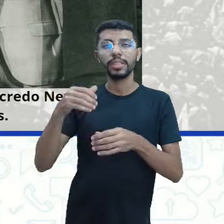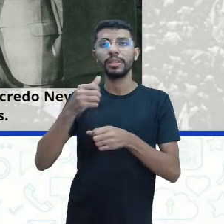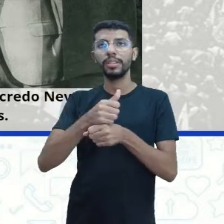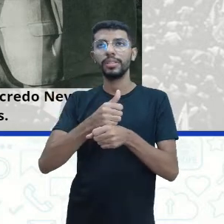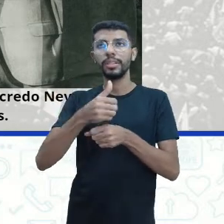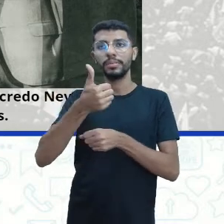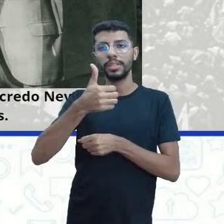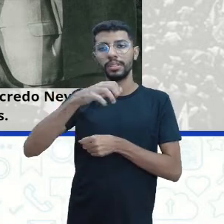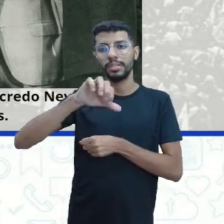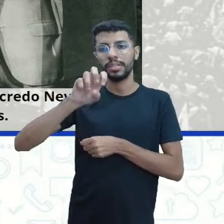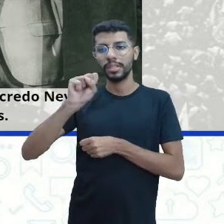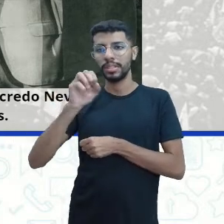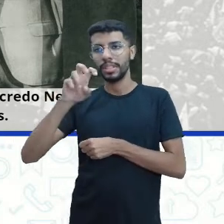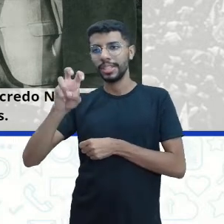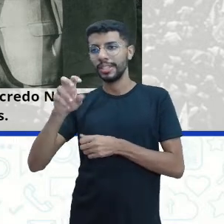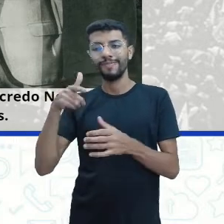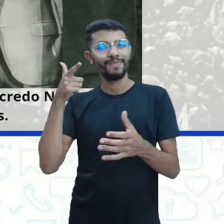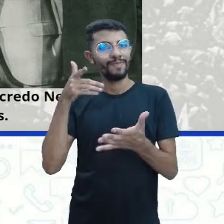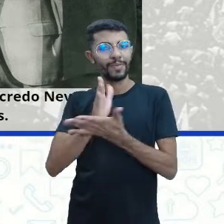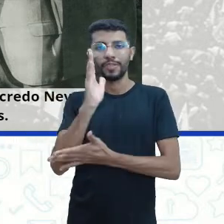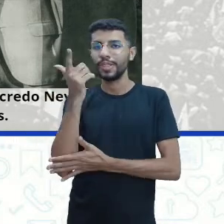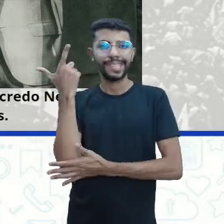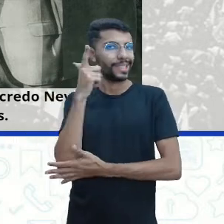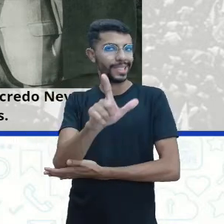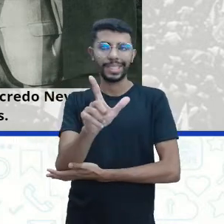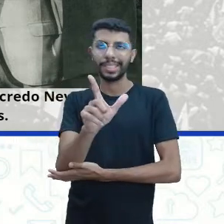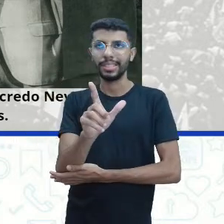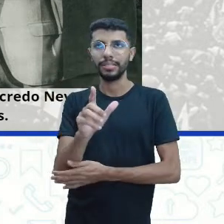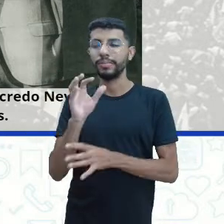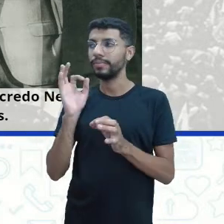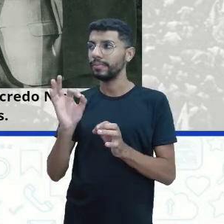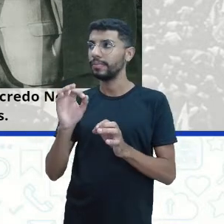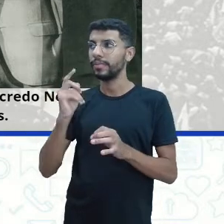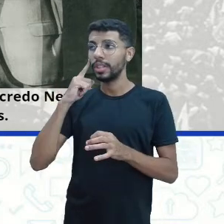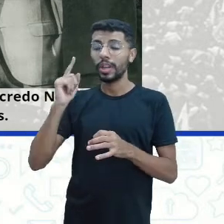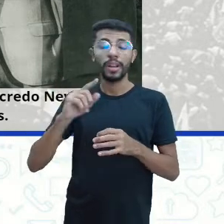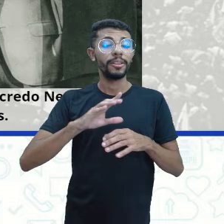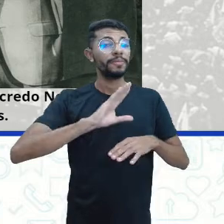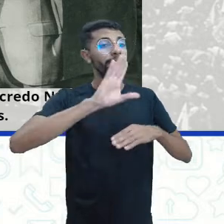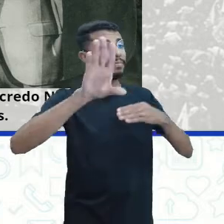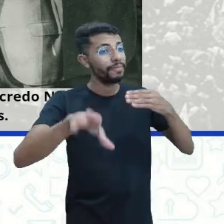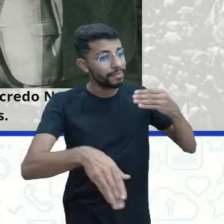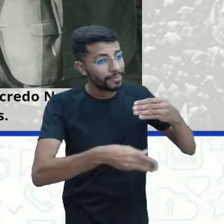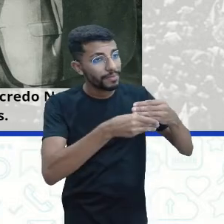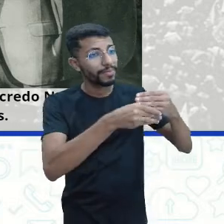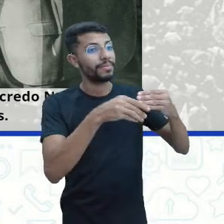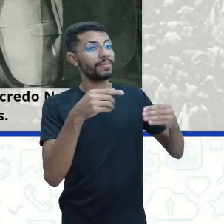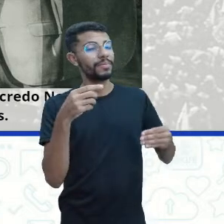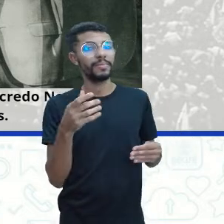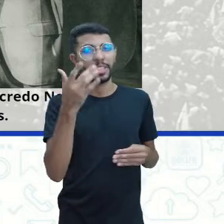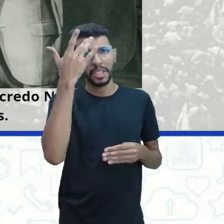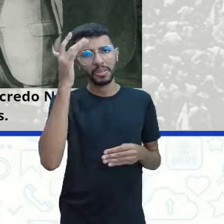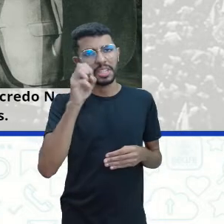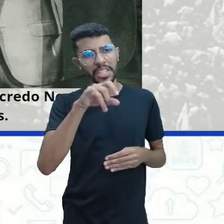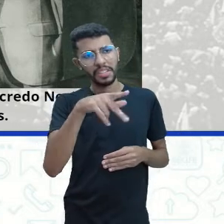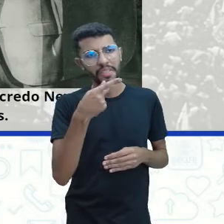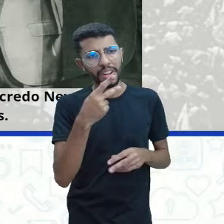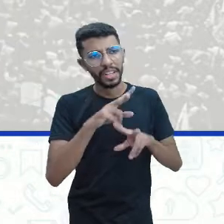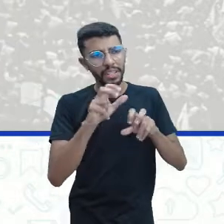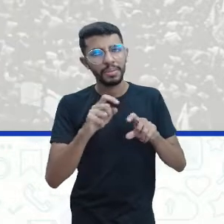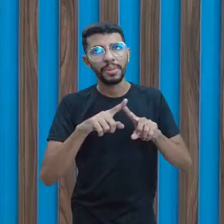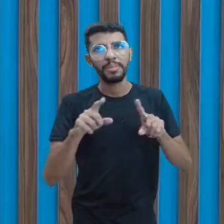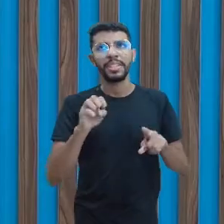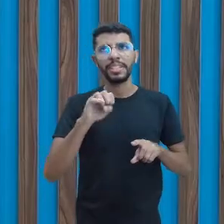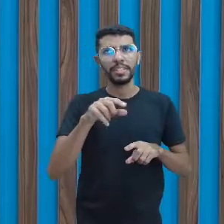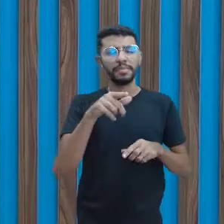diretas, acabou não sendo aprovada. Só um complemento aí, Henrique, que eu não sei se tu irias falar sobre isso, mas